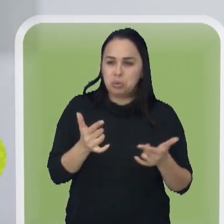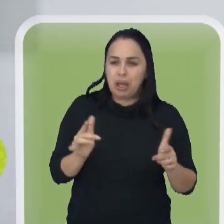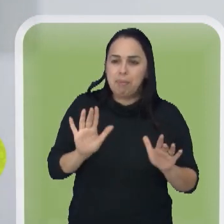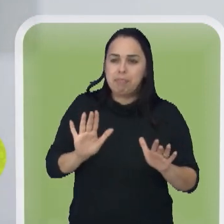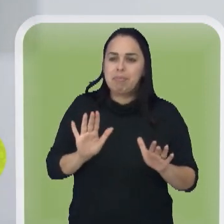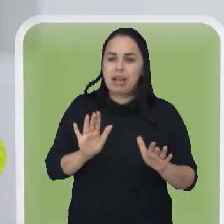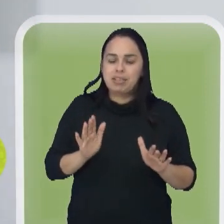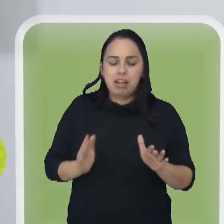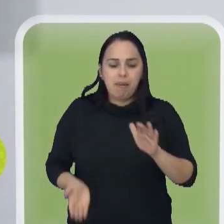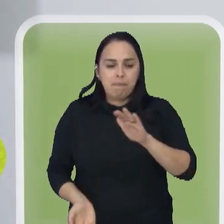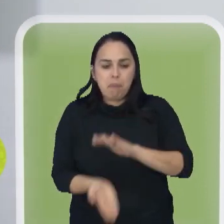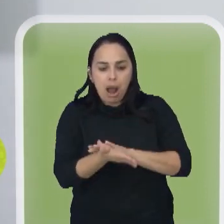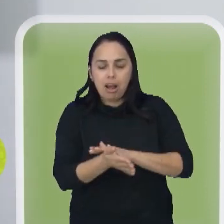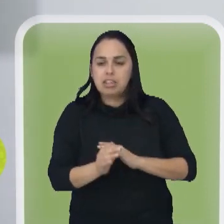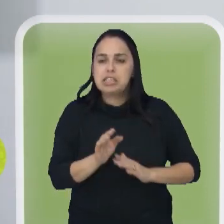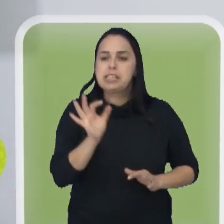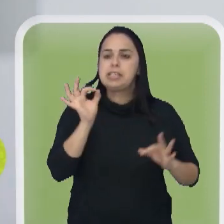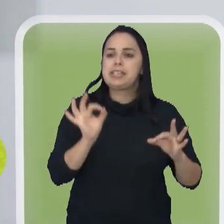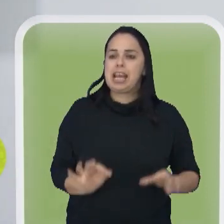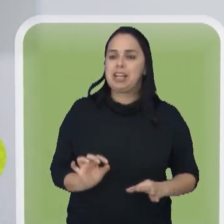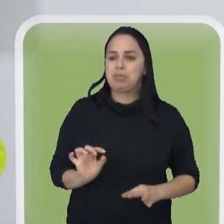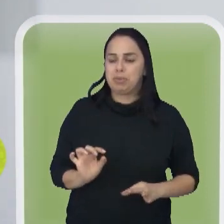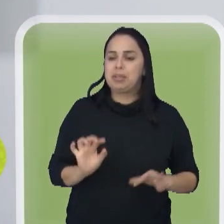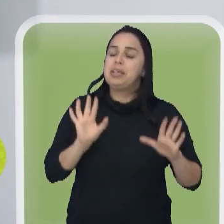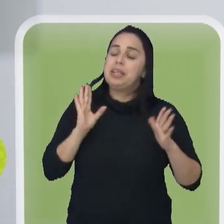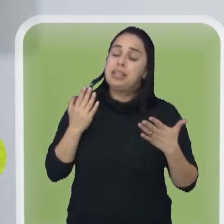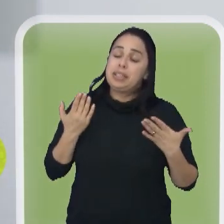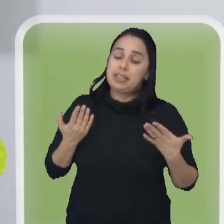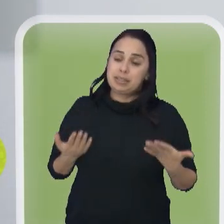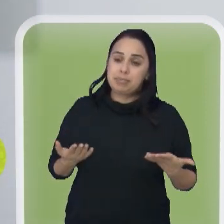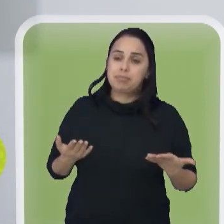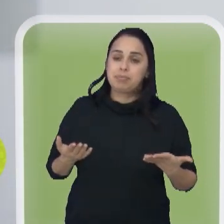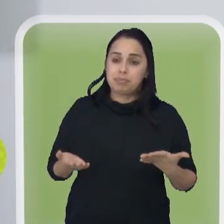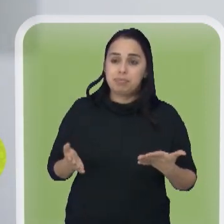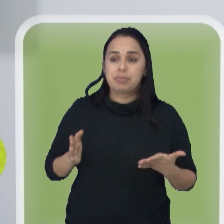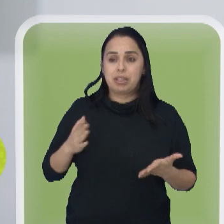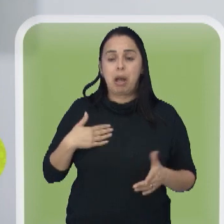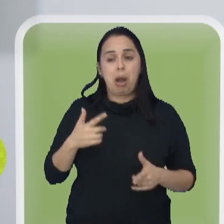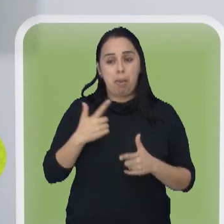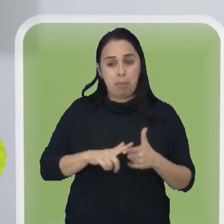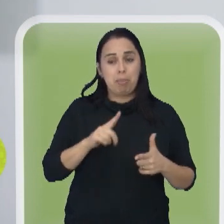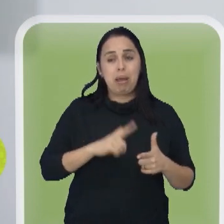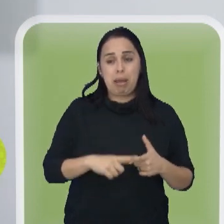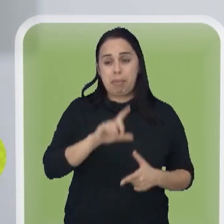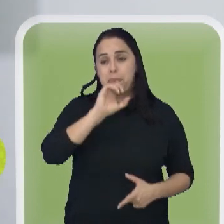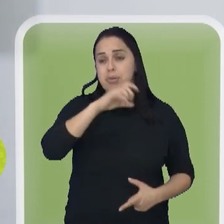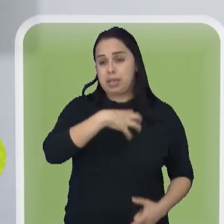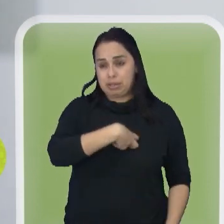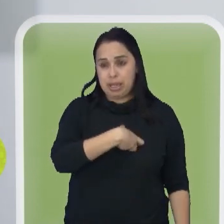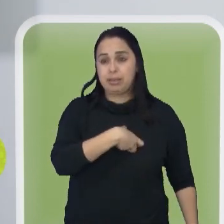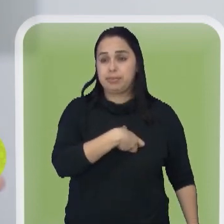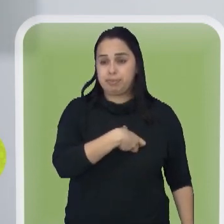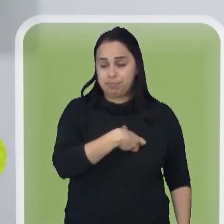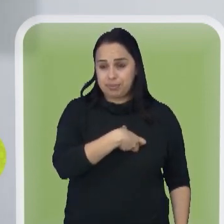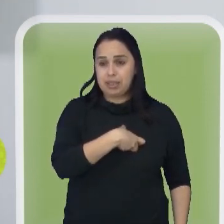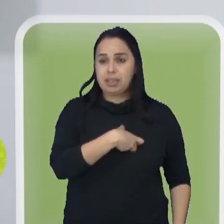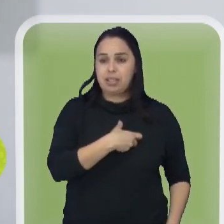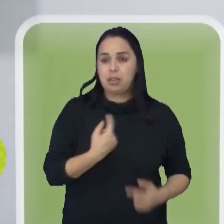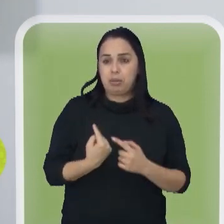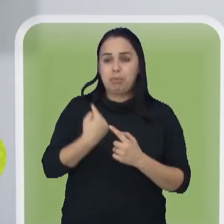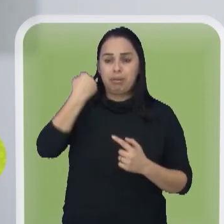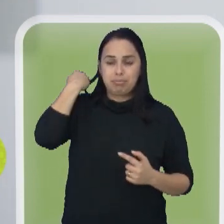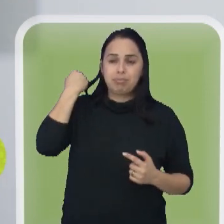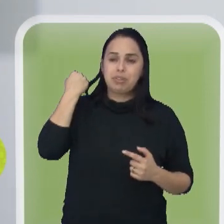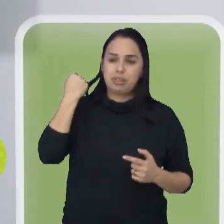guardar pelo menos uma bola ali. Então, essa também é um problema para o São José, né? Que o São José enfrentou nessa